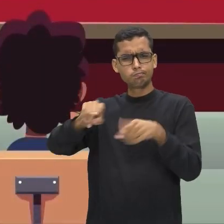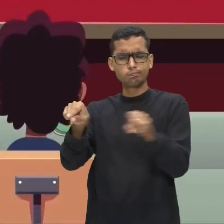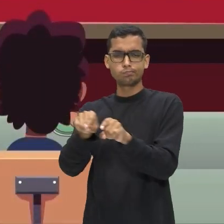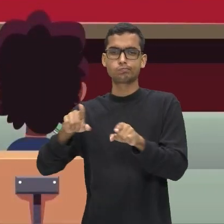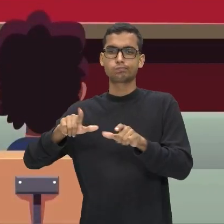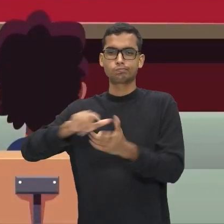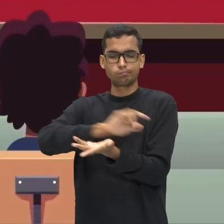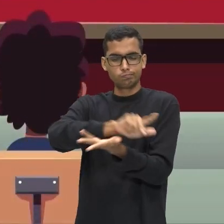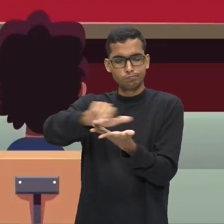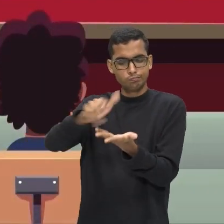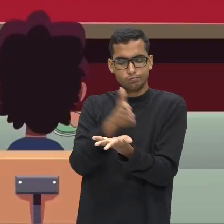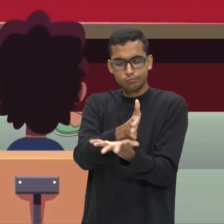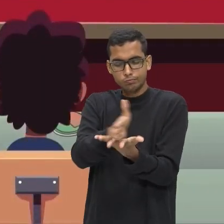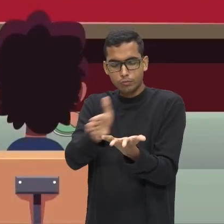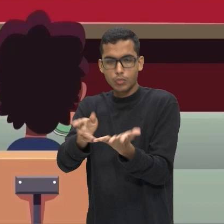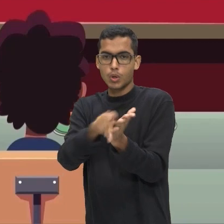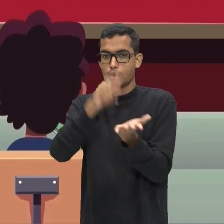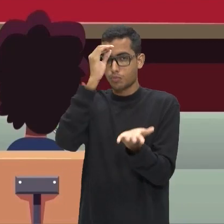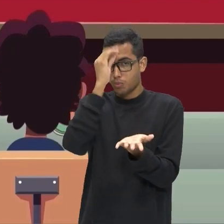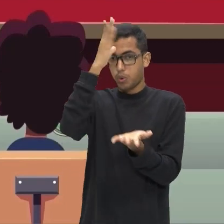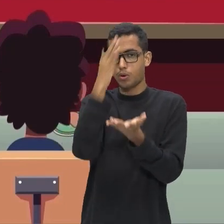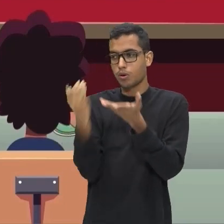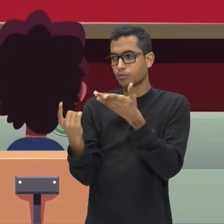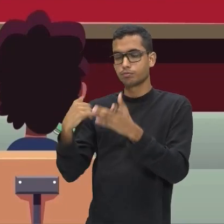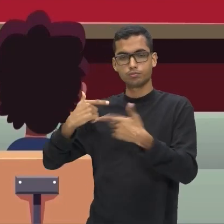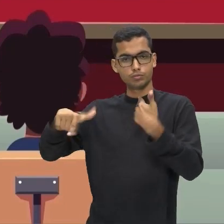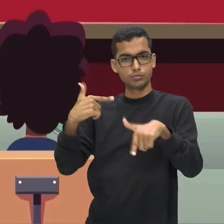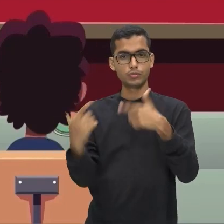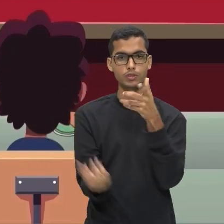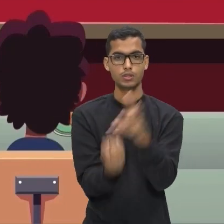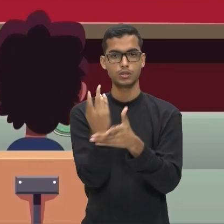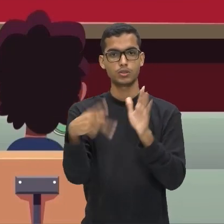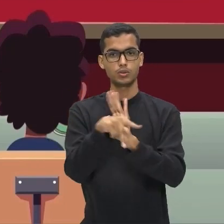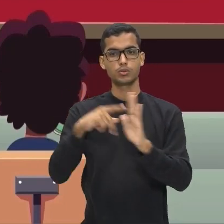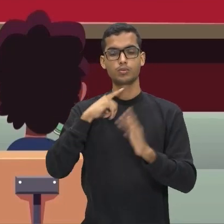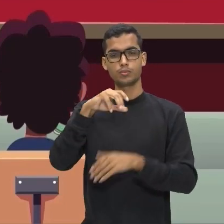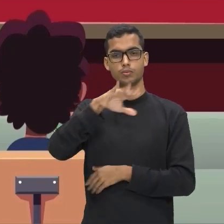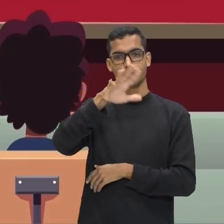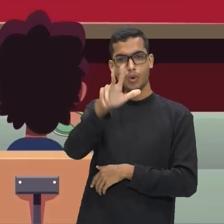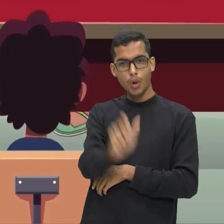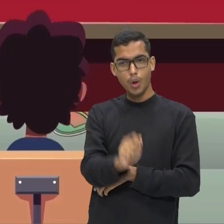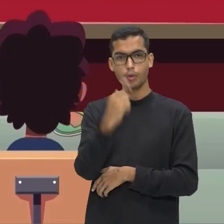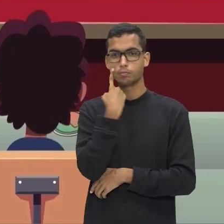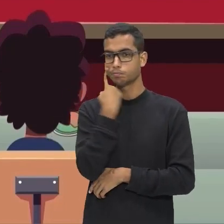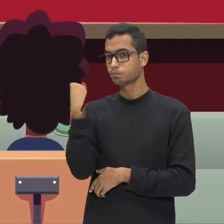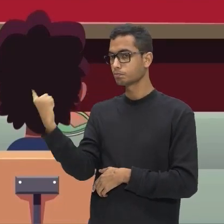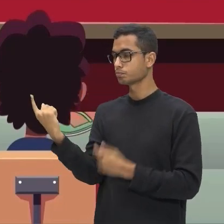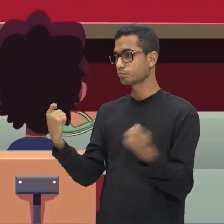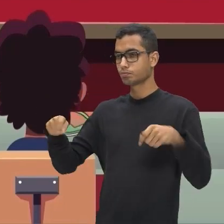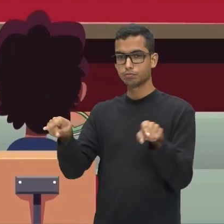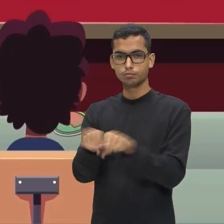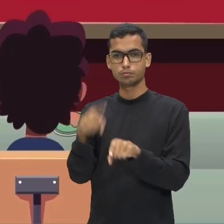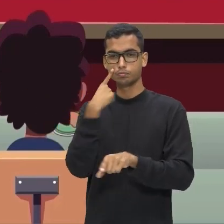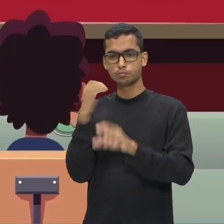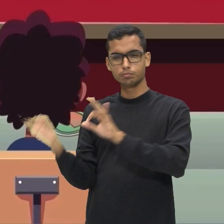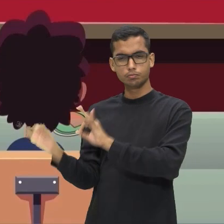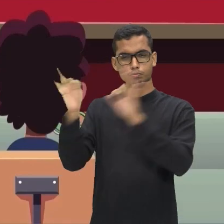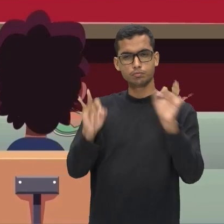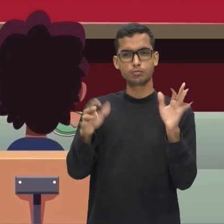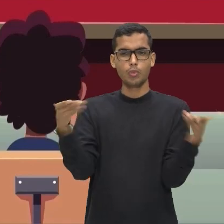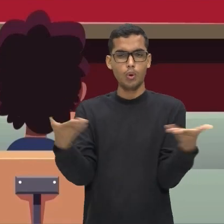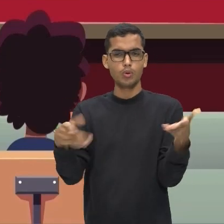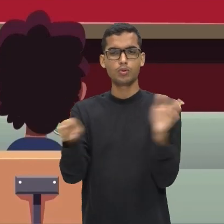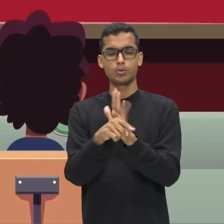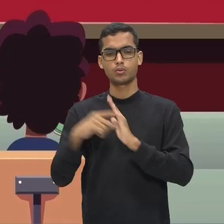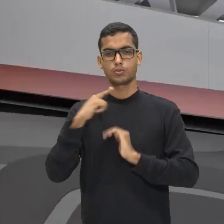do conhecimento trabalham na elaboração desses mapas, como podemos observar no planisfério